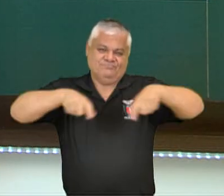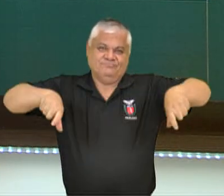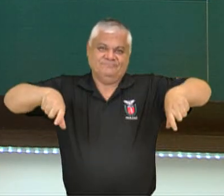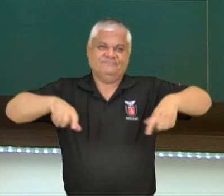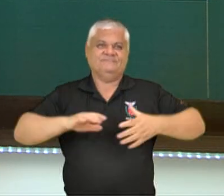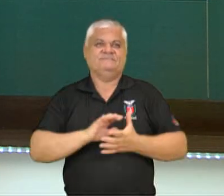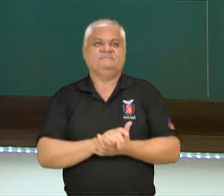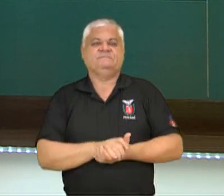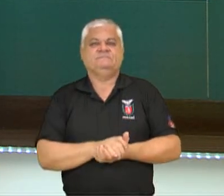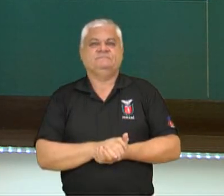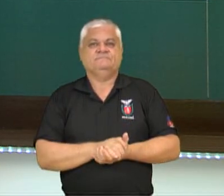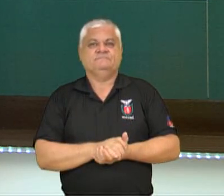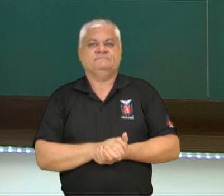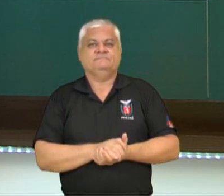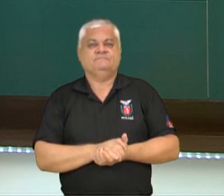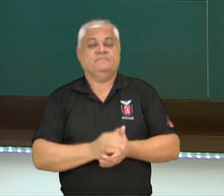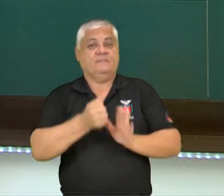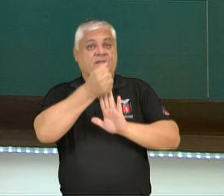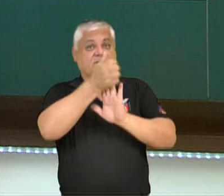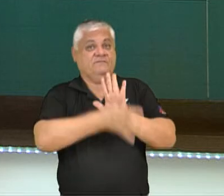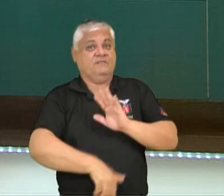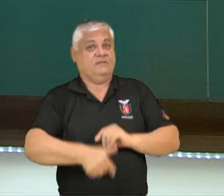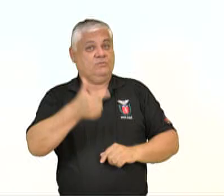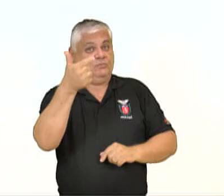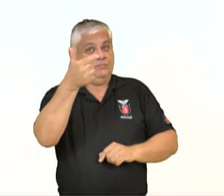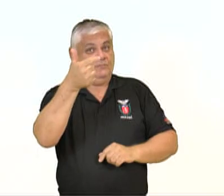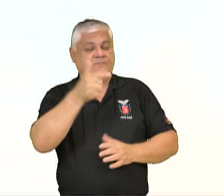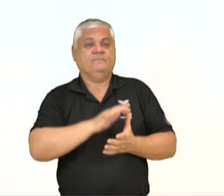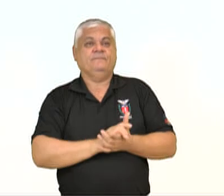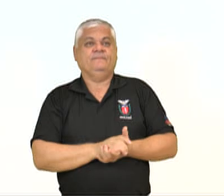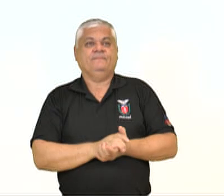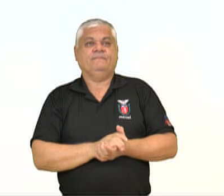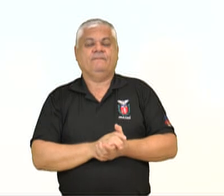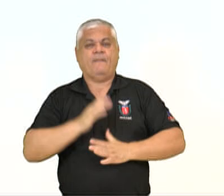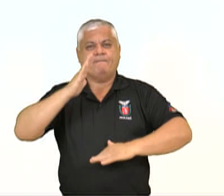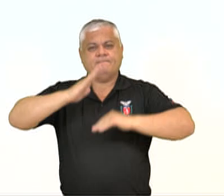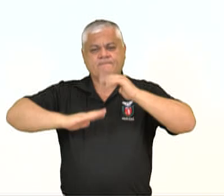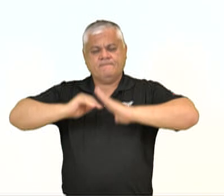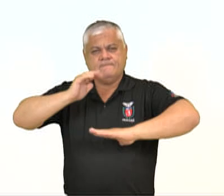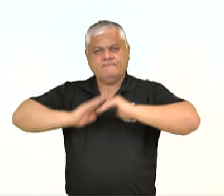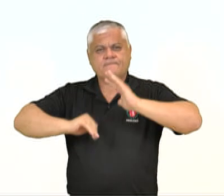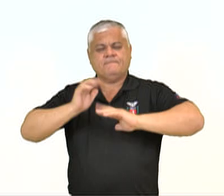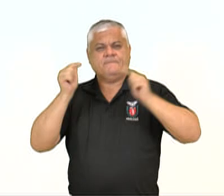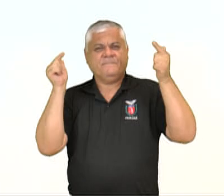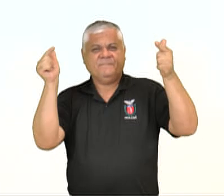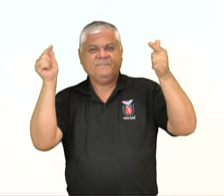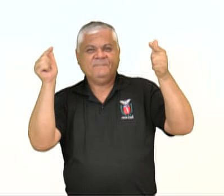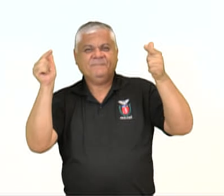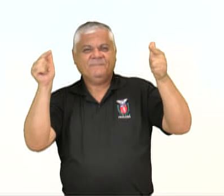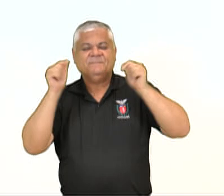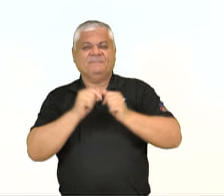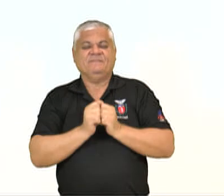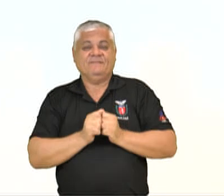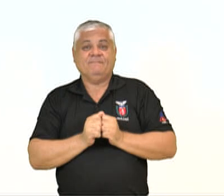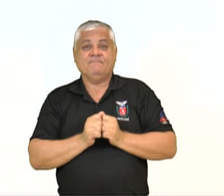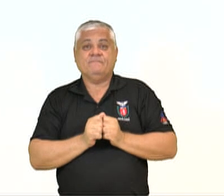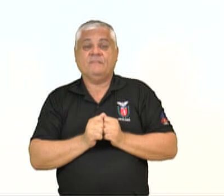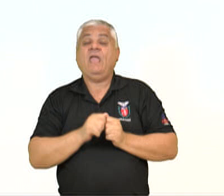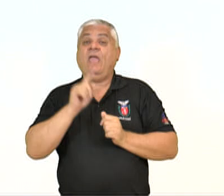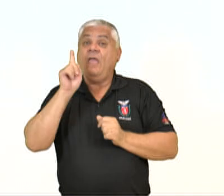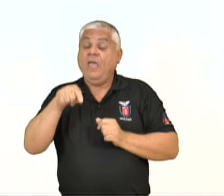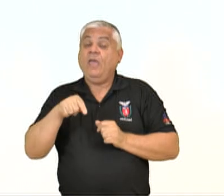ok? Segunda atividade nossa então. As práticas corporais de aventura, em sua maioria,